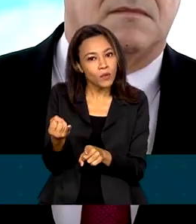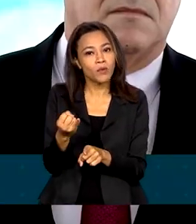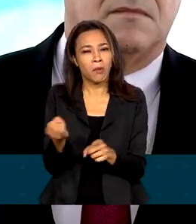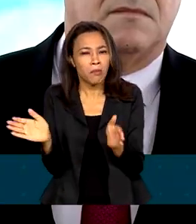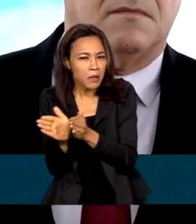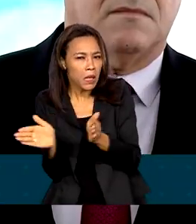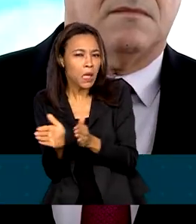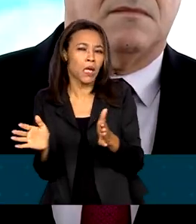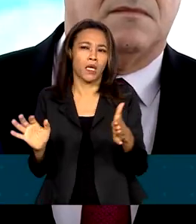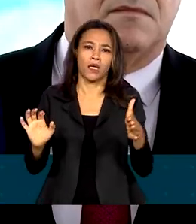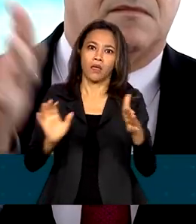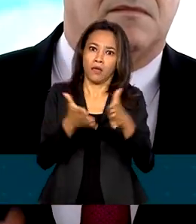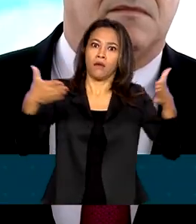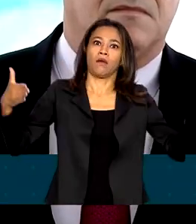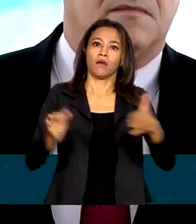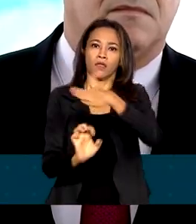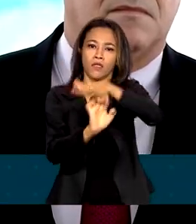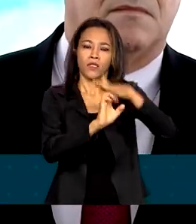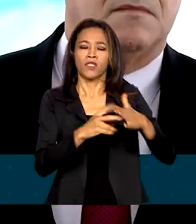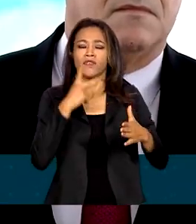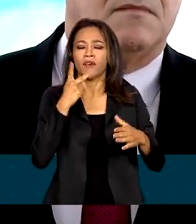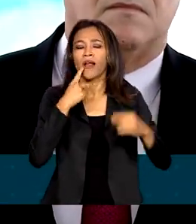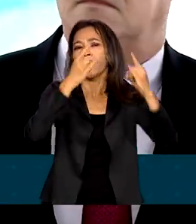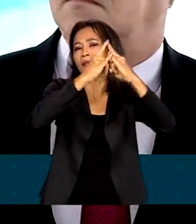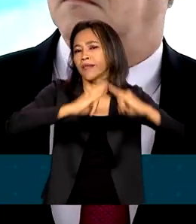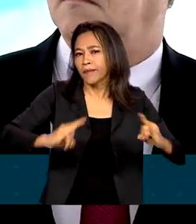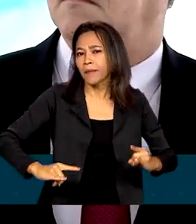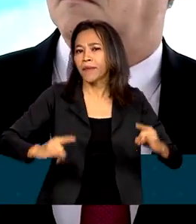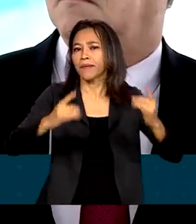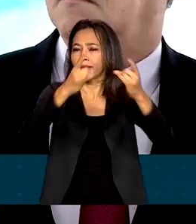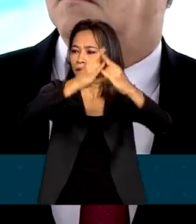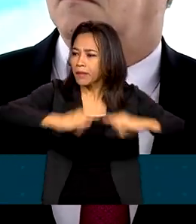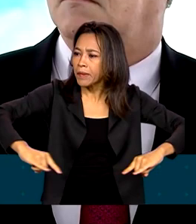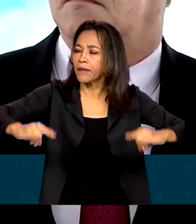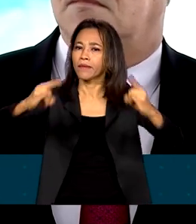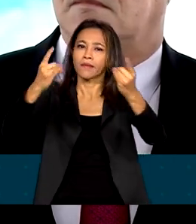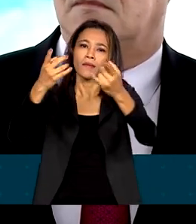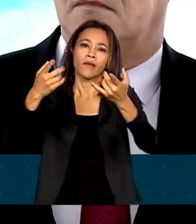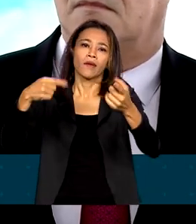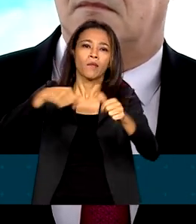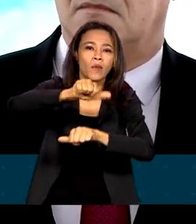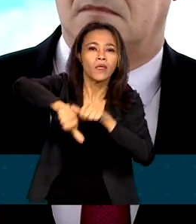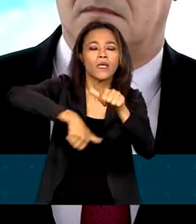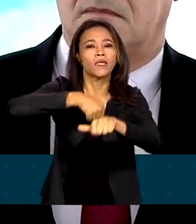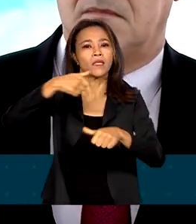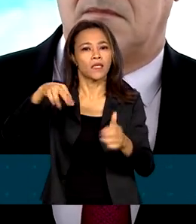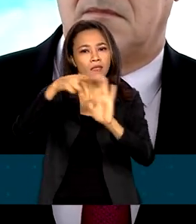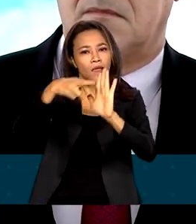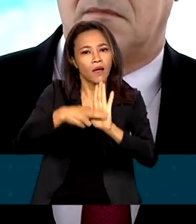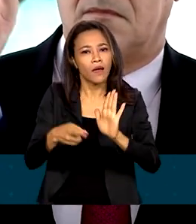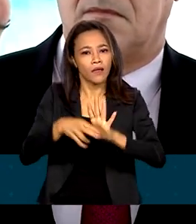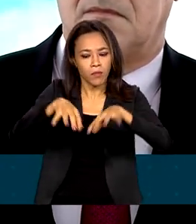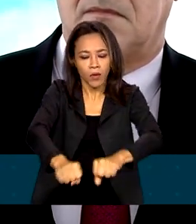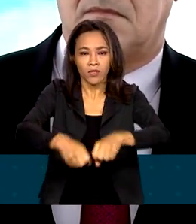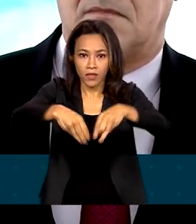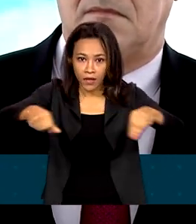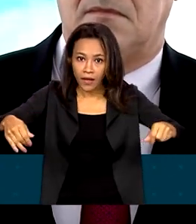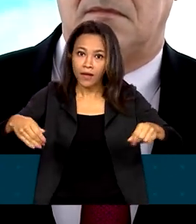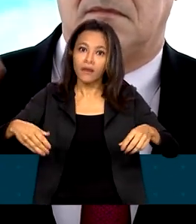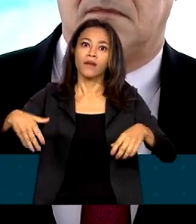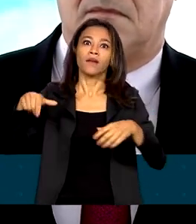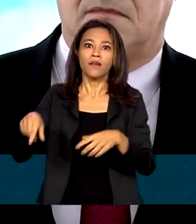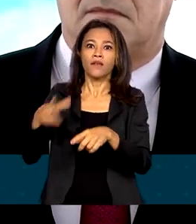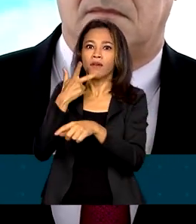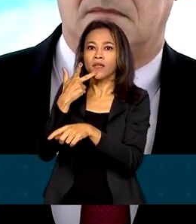a gente fala muito em assentamento, em assentados, em reforma agrária, e fala no agronegócio,